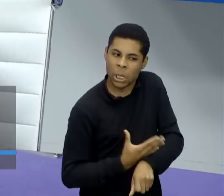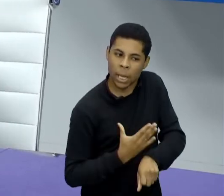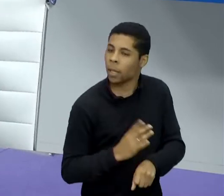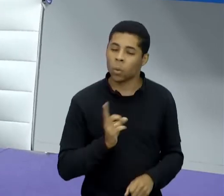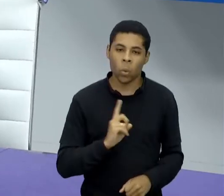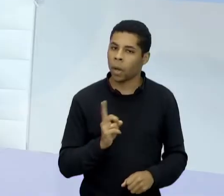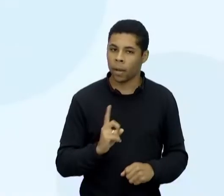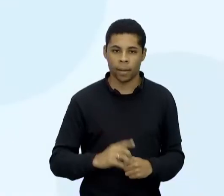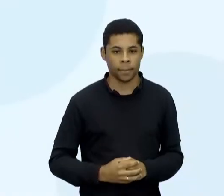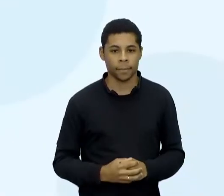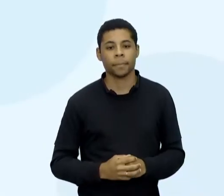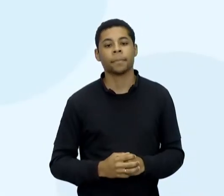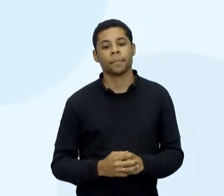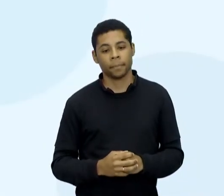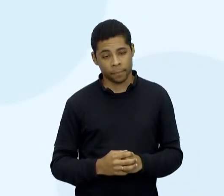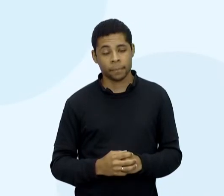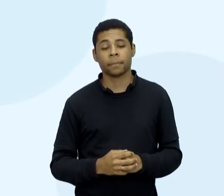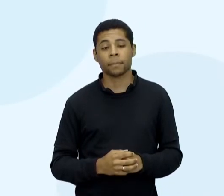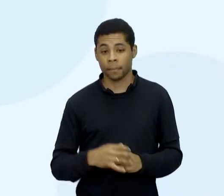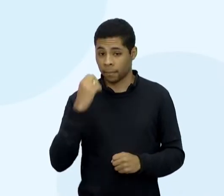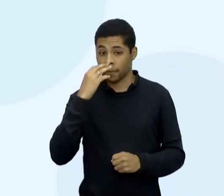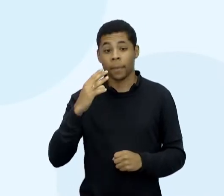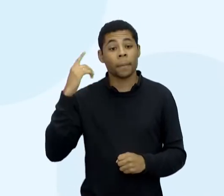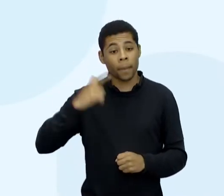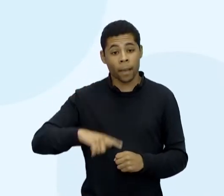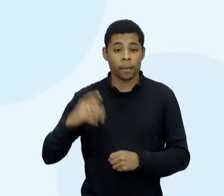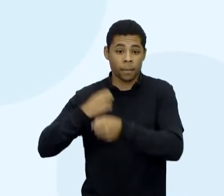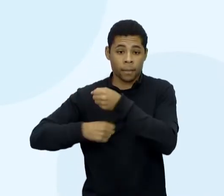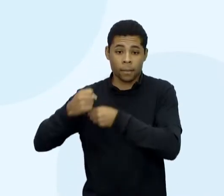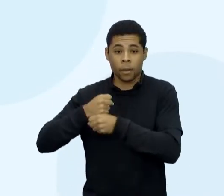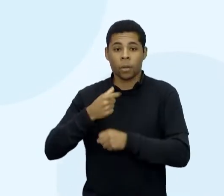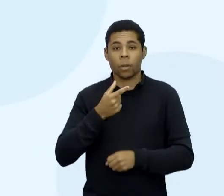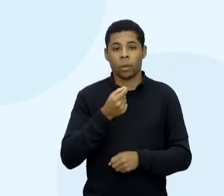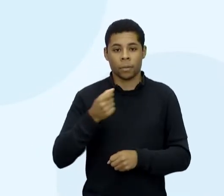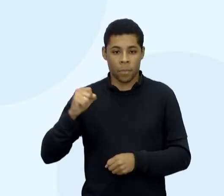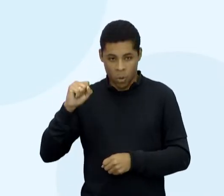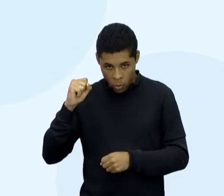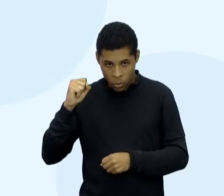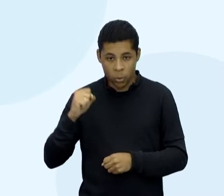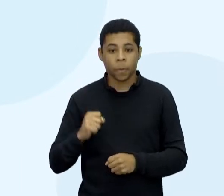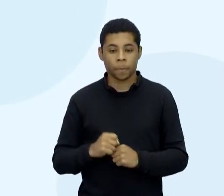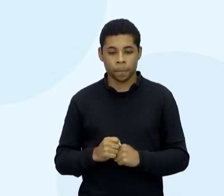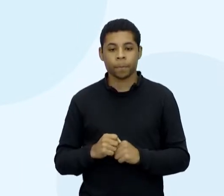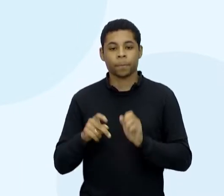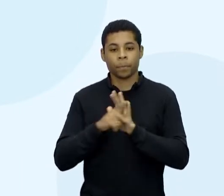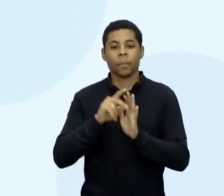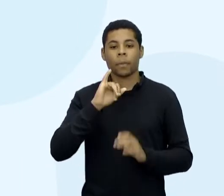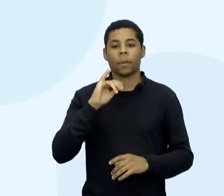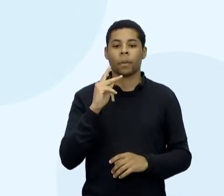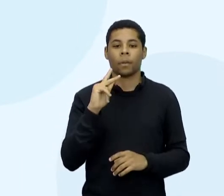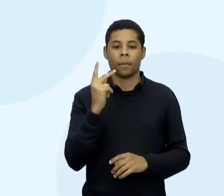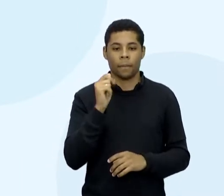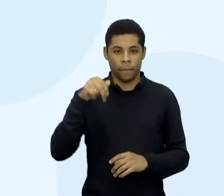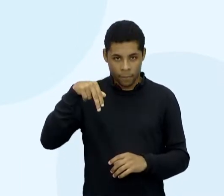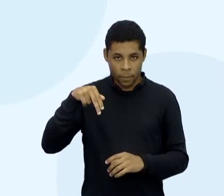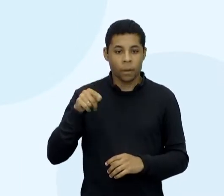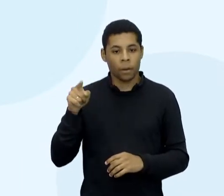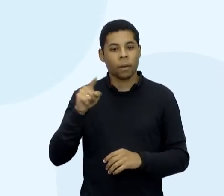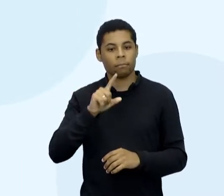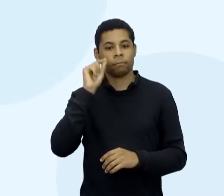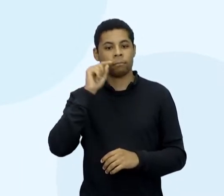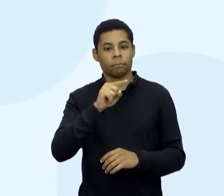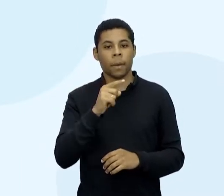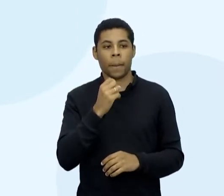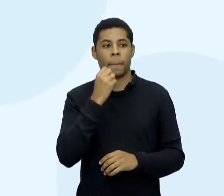vendo ali no LED também que em 2008 ela se torna um bem cultural pelo Instituto do Patrimônio Histórico Nacional, IPHAN, e